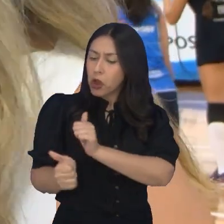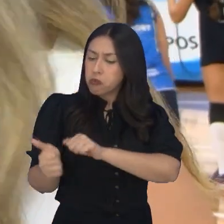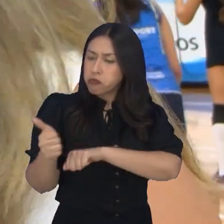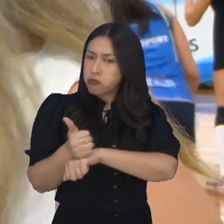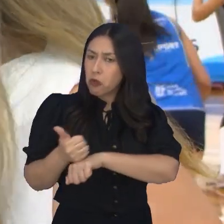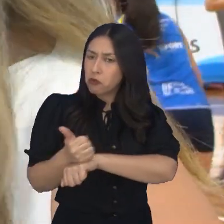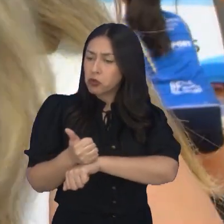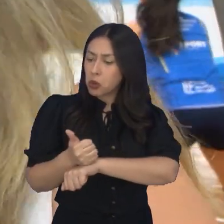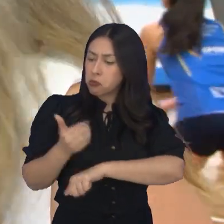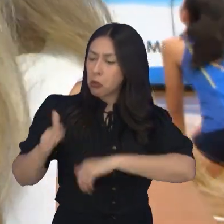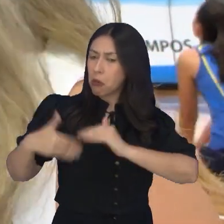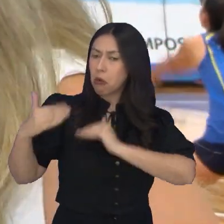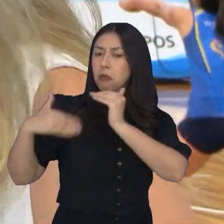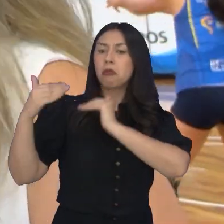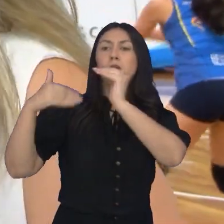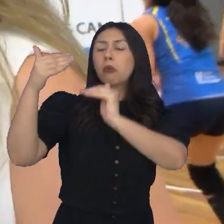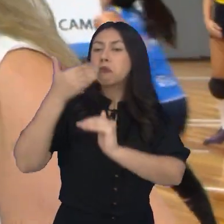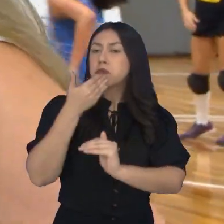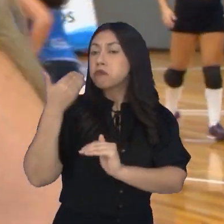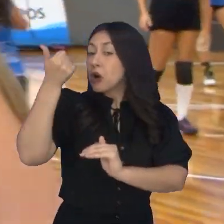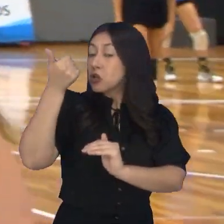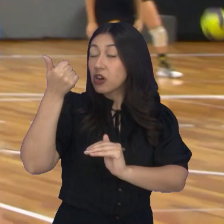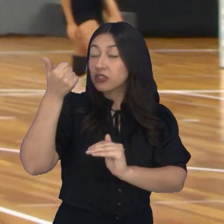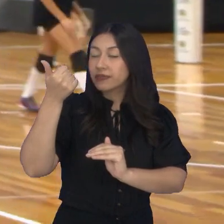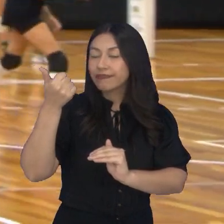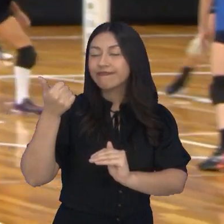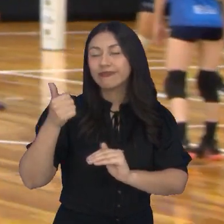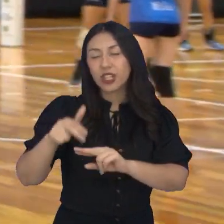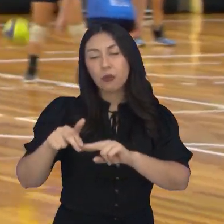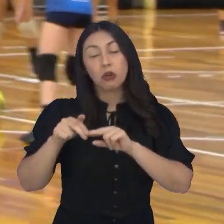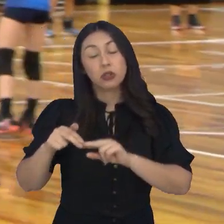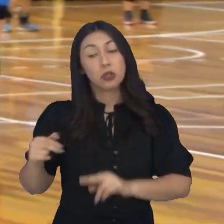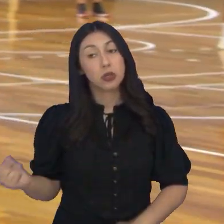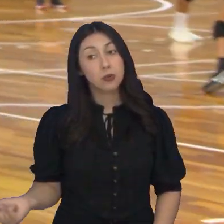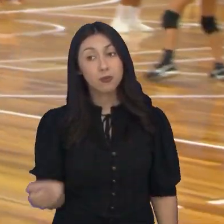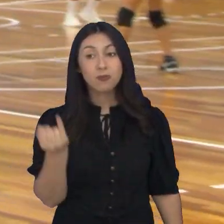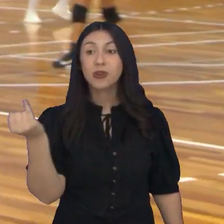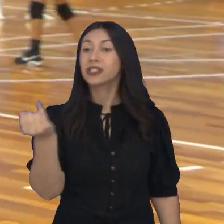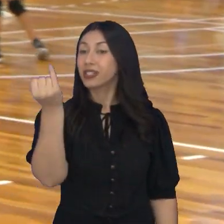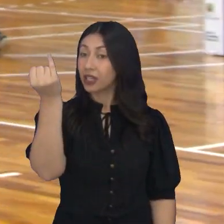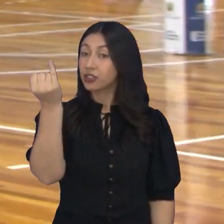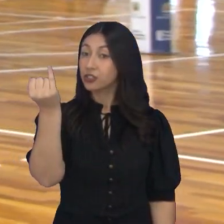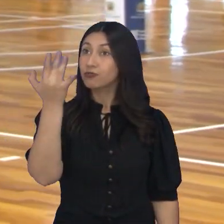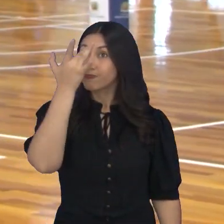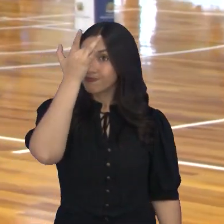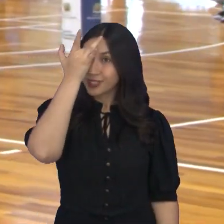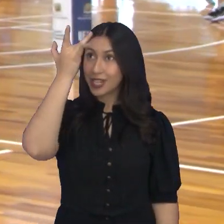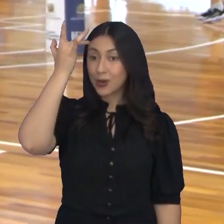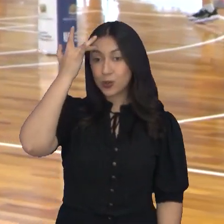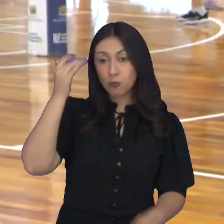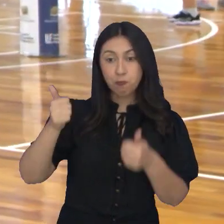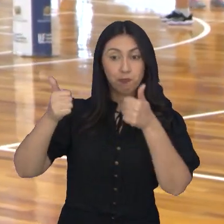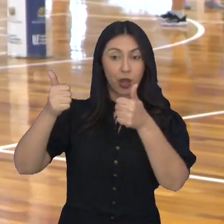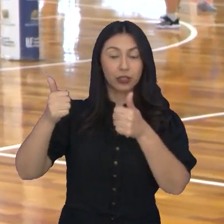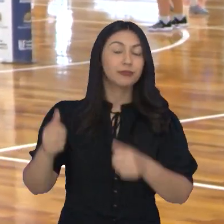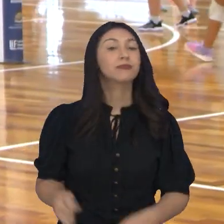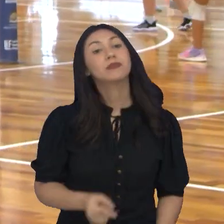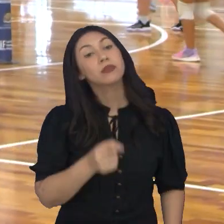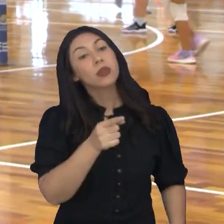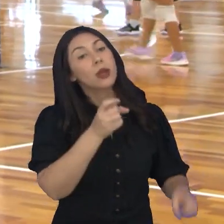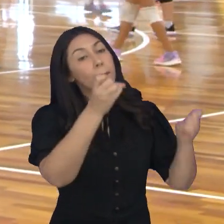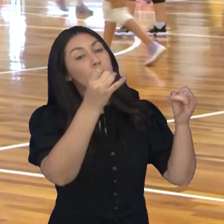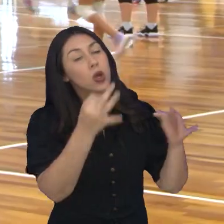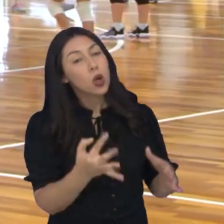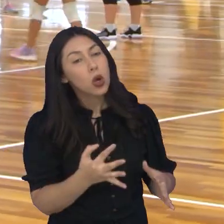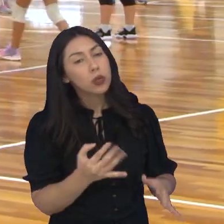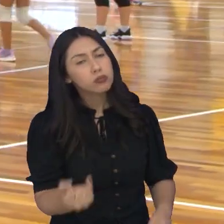quadra, ou no campo, ou seja, onde for, nas piscinas. Então é fundamental que ele esteja sim com a saúde mental dele em dia. E você falou que é determinante,